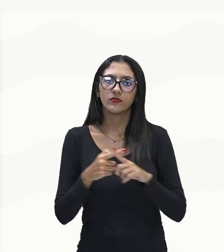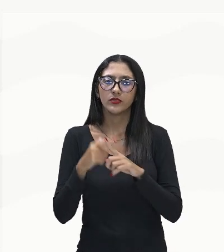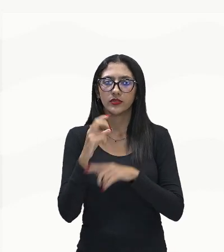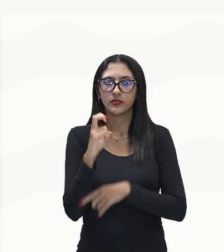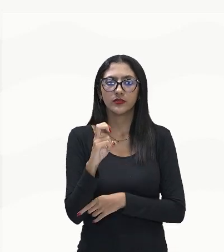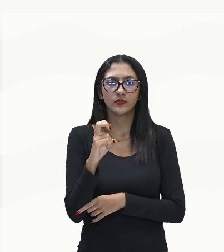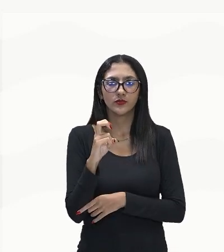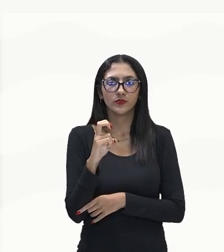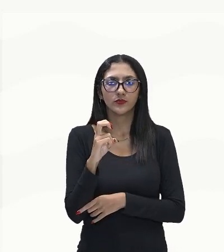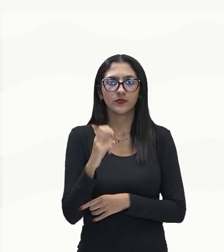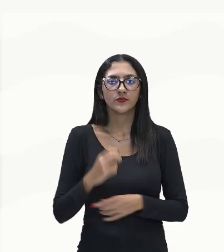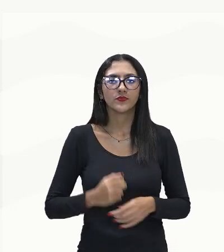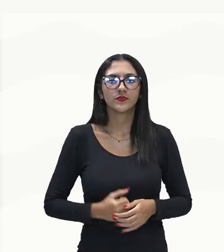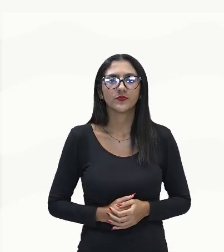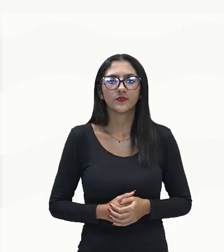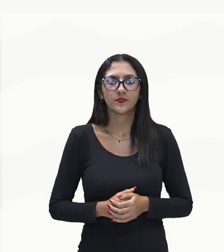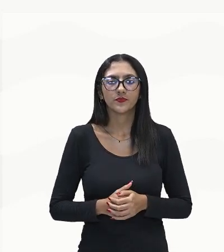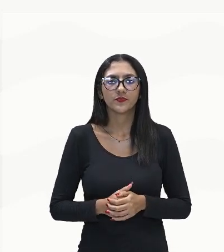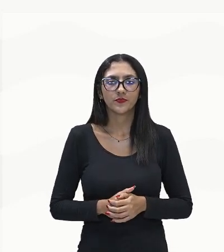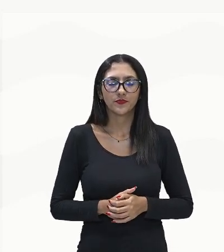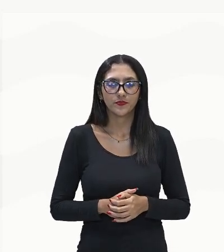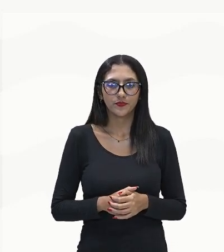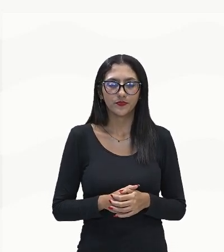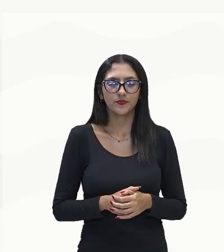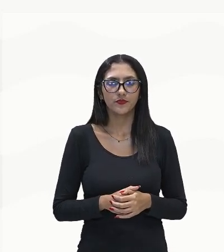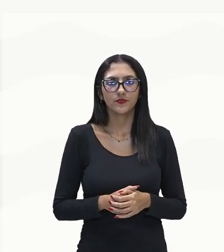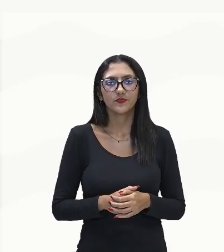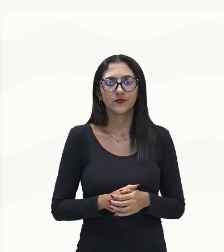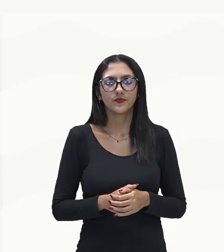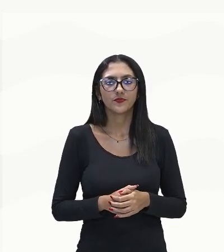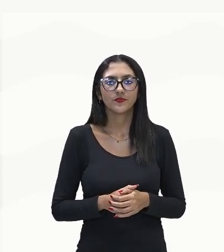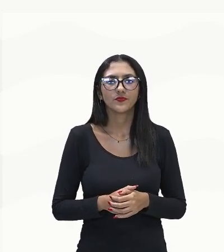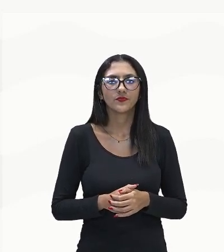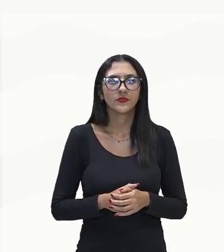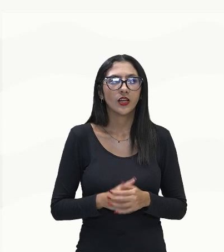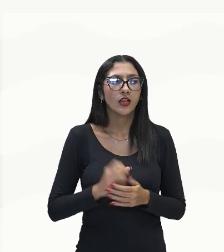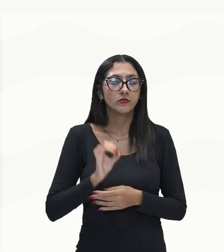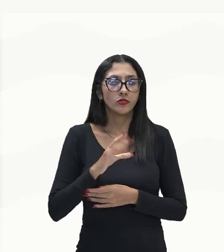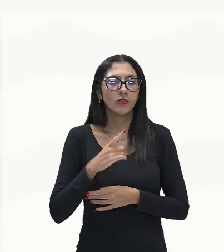tempo é 5, que são 5 anos. Ok? E aí é